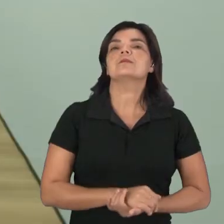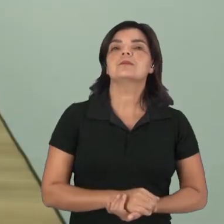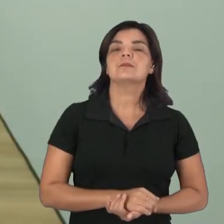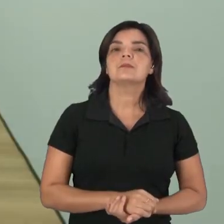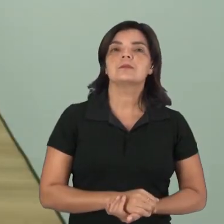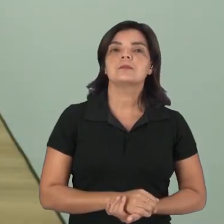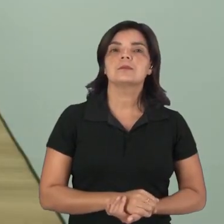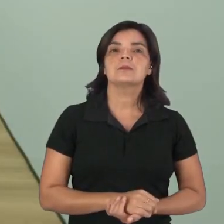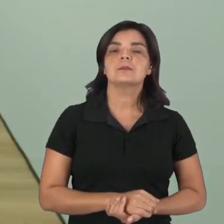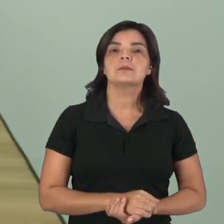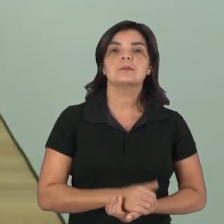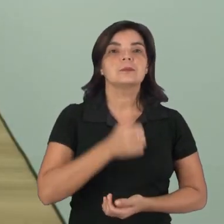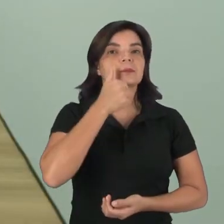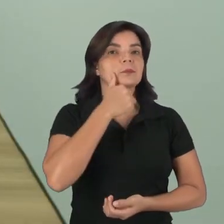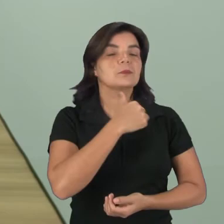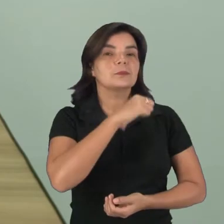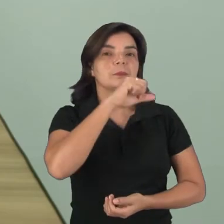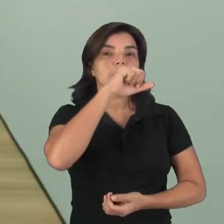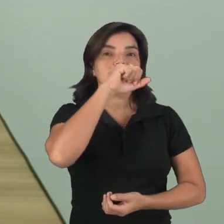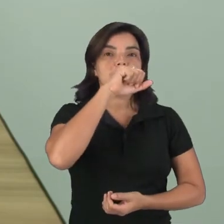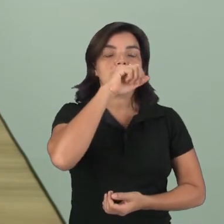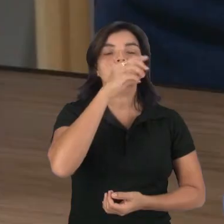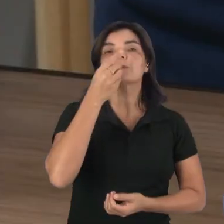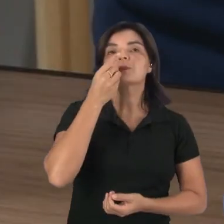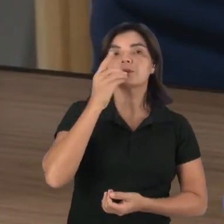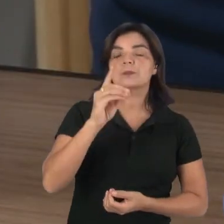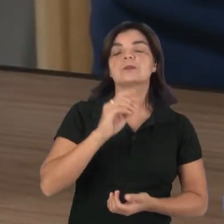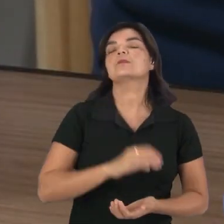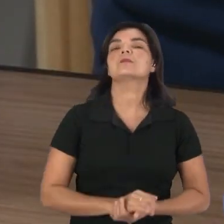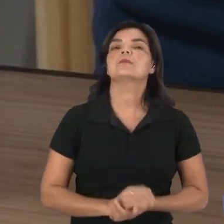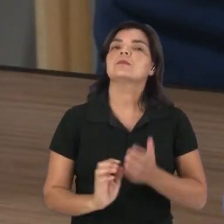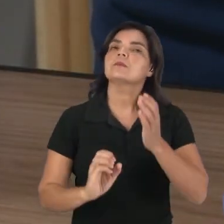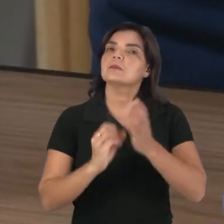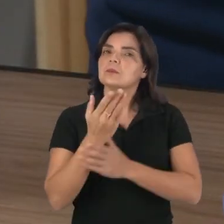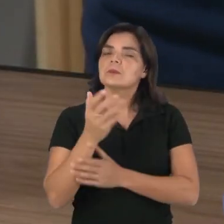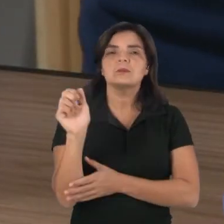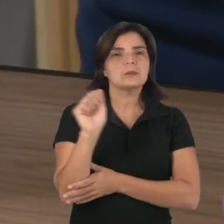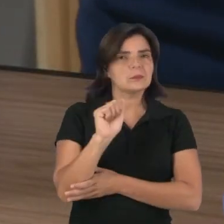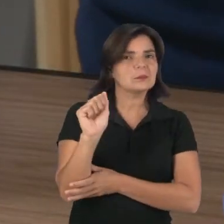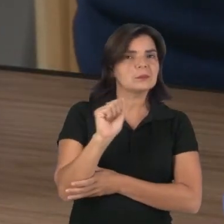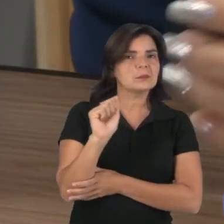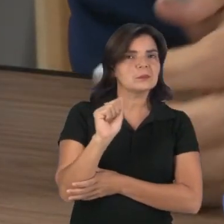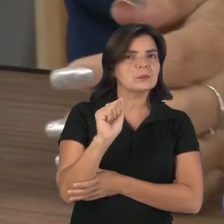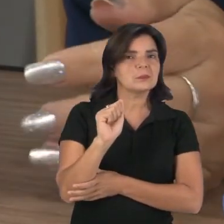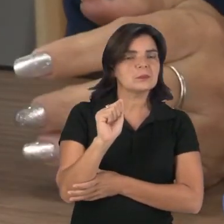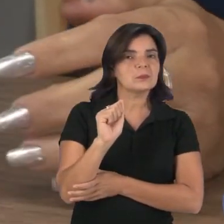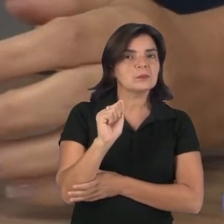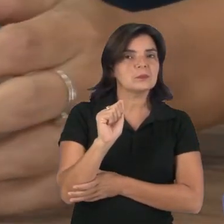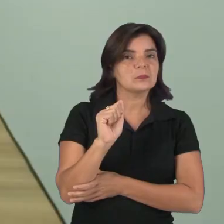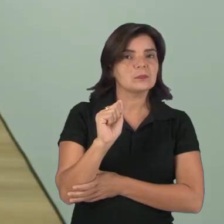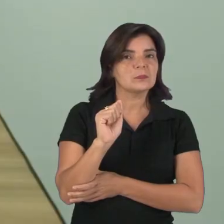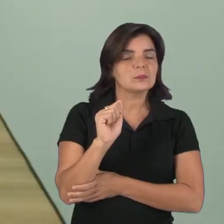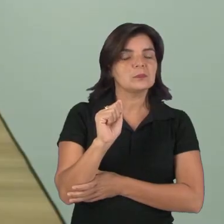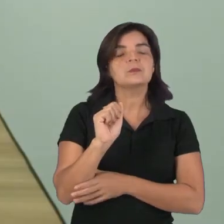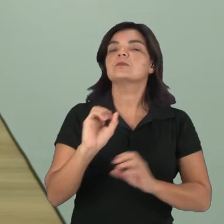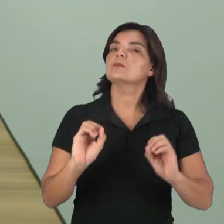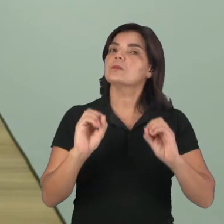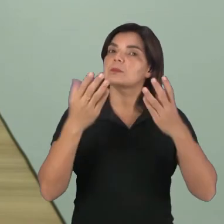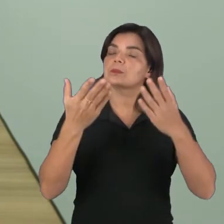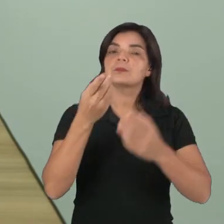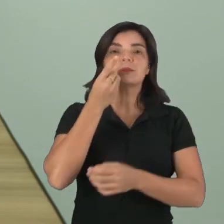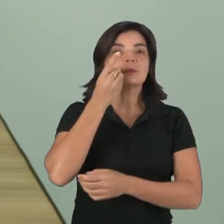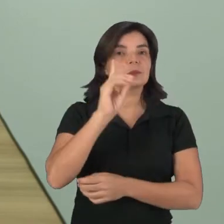do Dia das Mães é acontece em agosto em agosto que